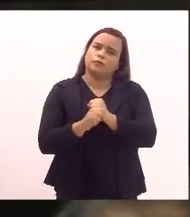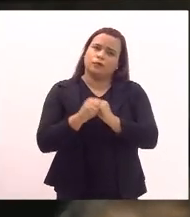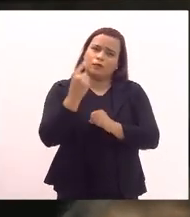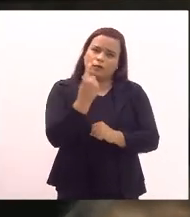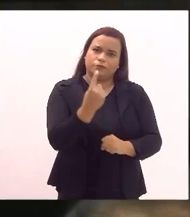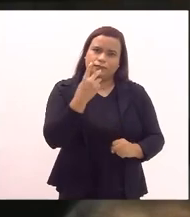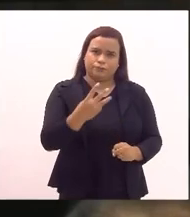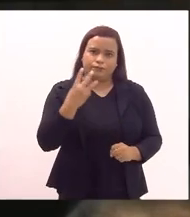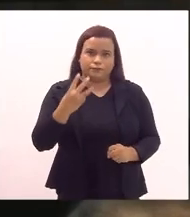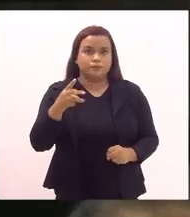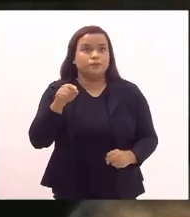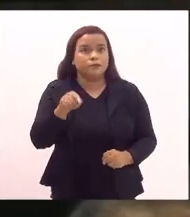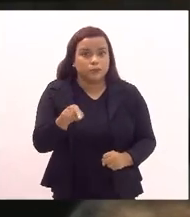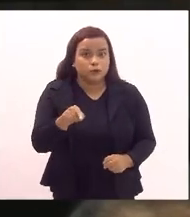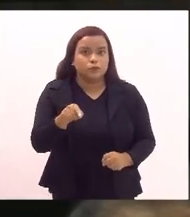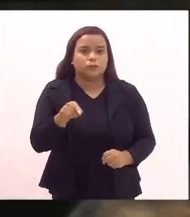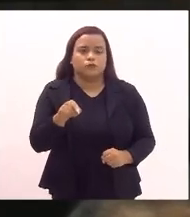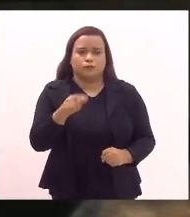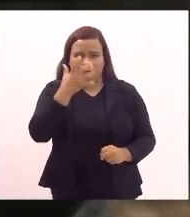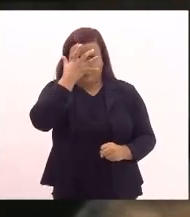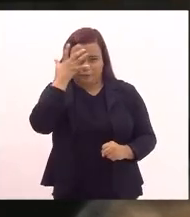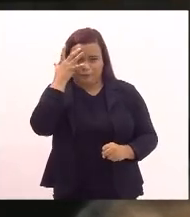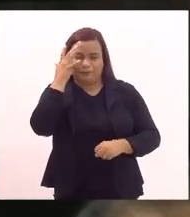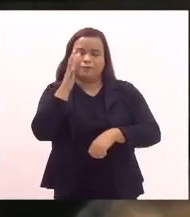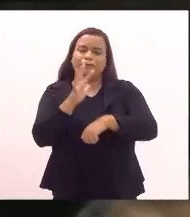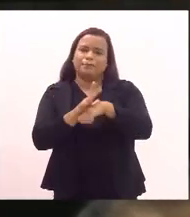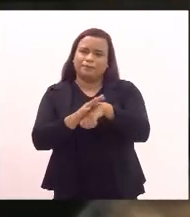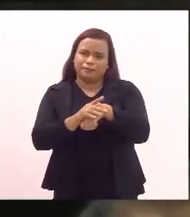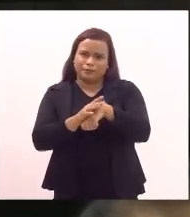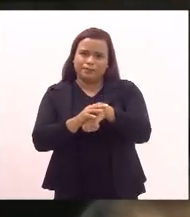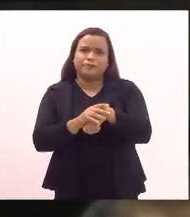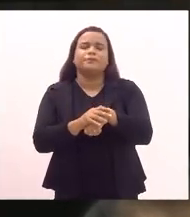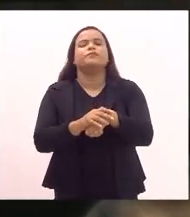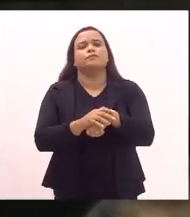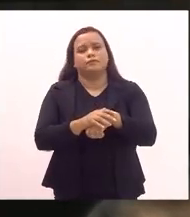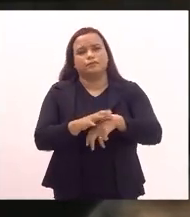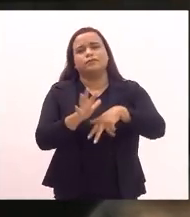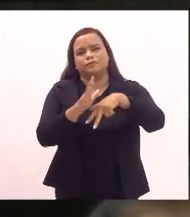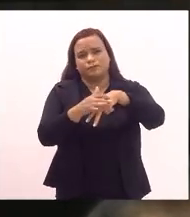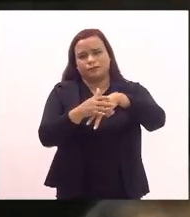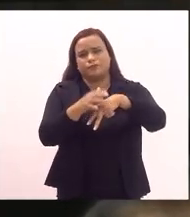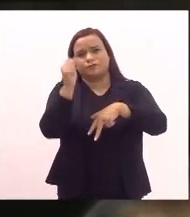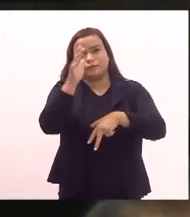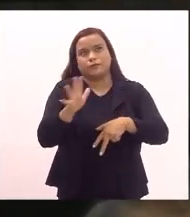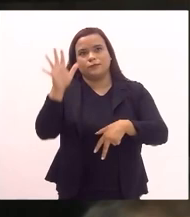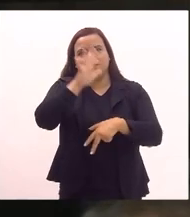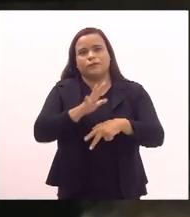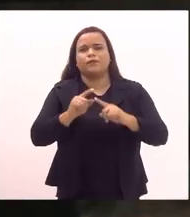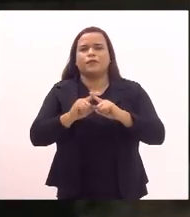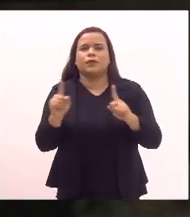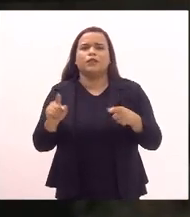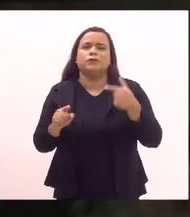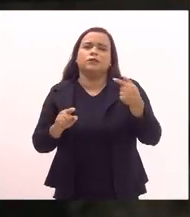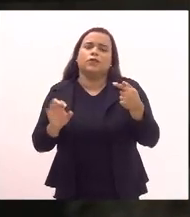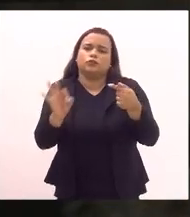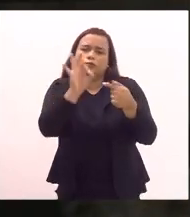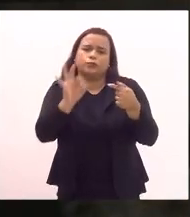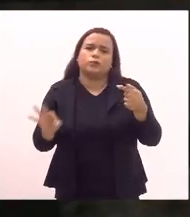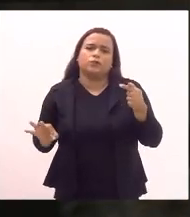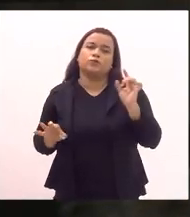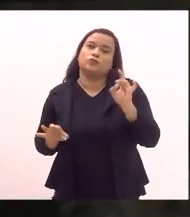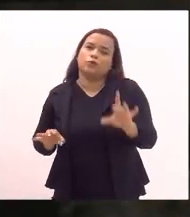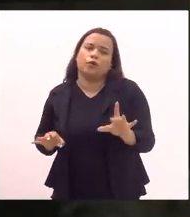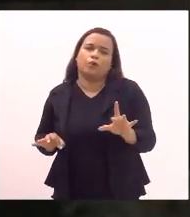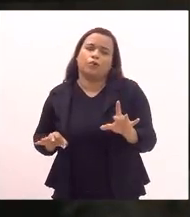133 mil os pacientes no Brasil e nós só temos sete porcento